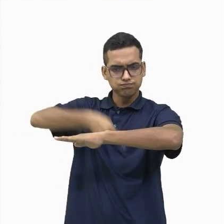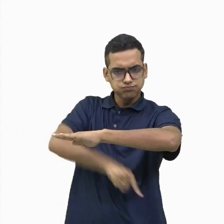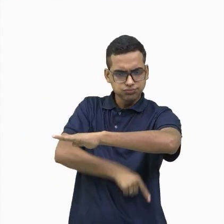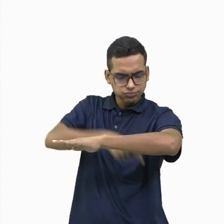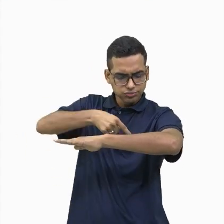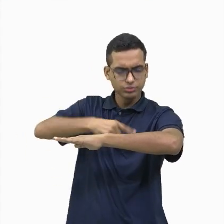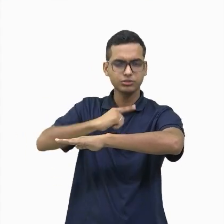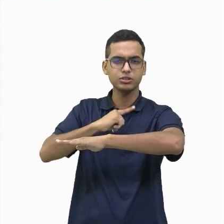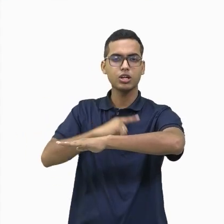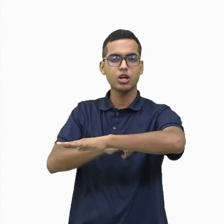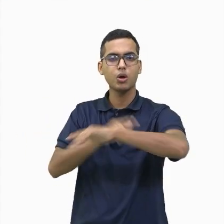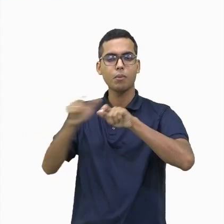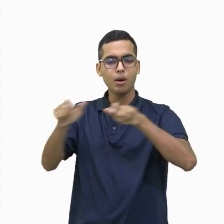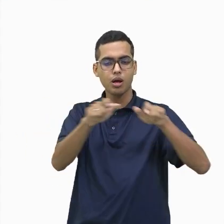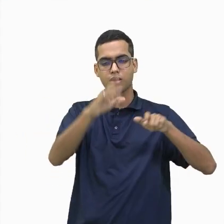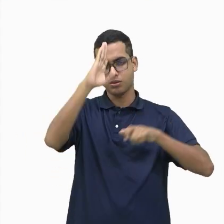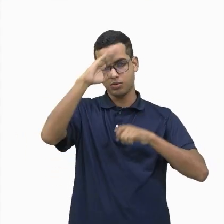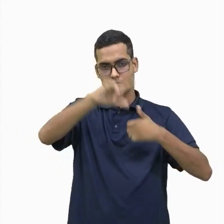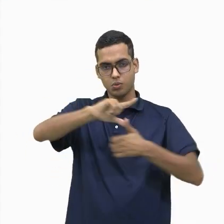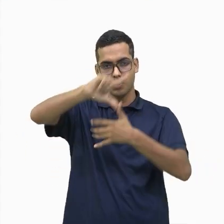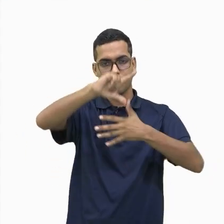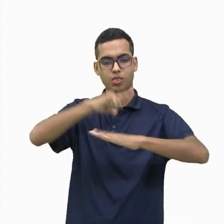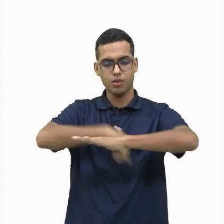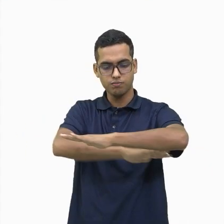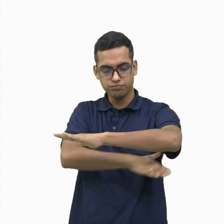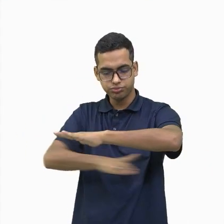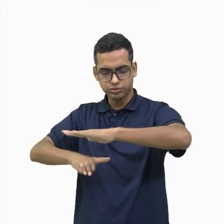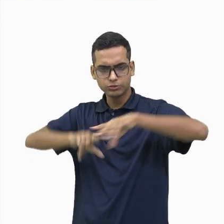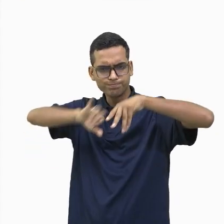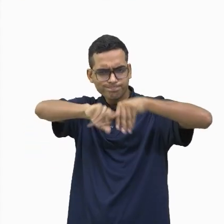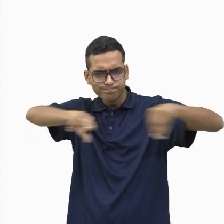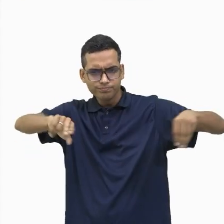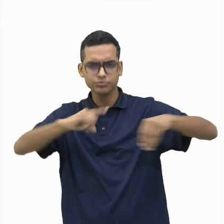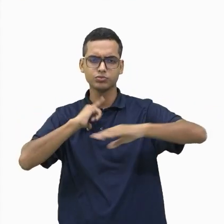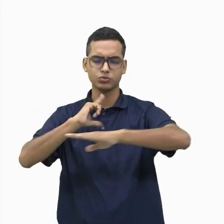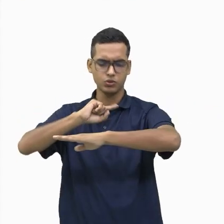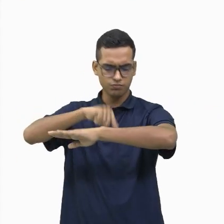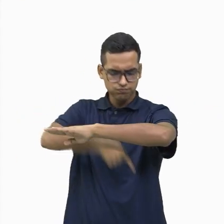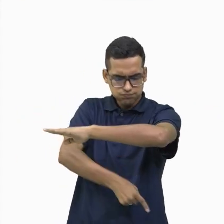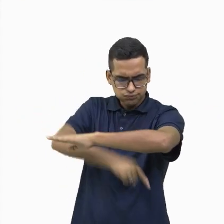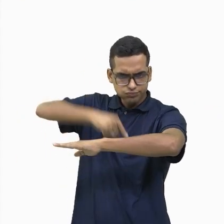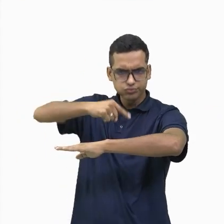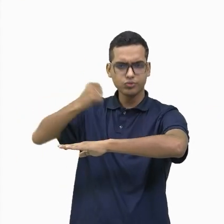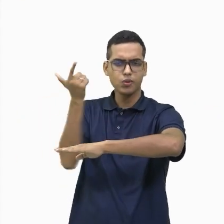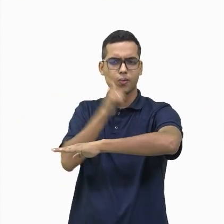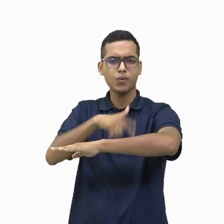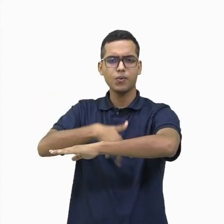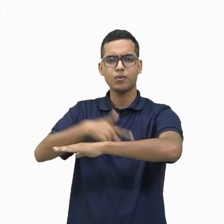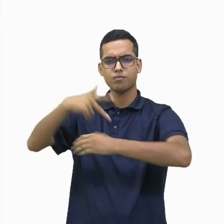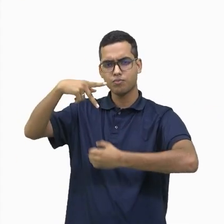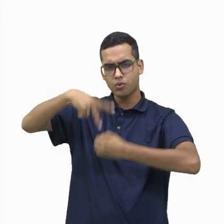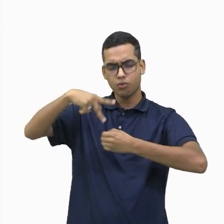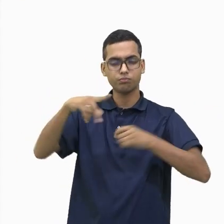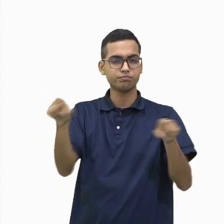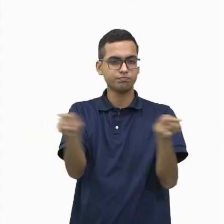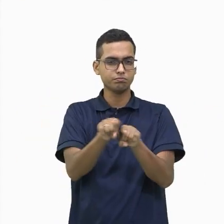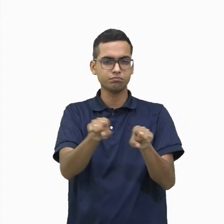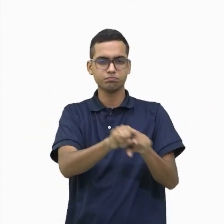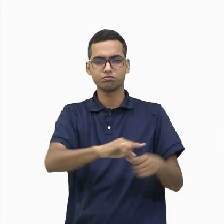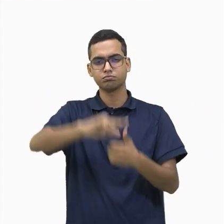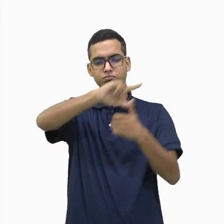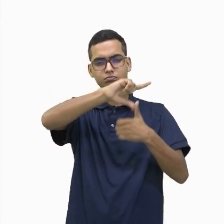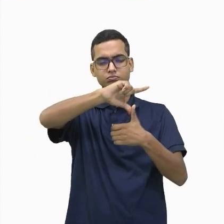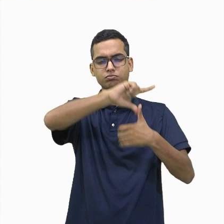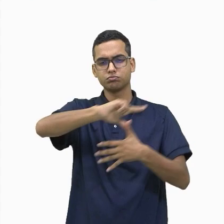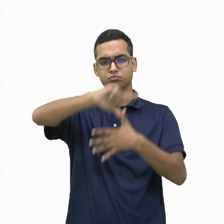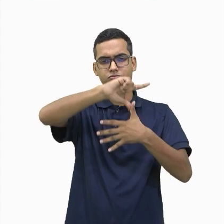América do Sul. Tá? Que é a parte que também compõe a América Latina, assim como a América Central, junto com o México,